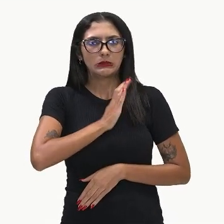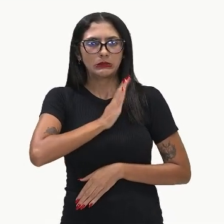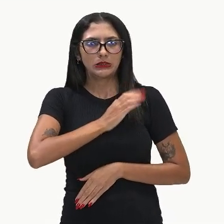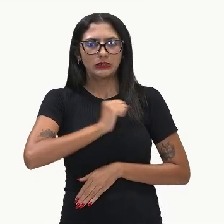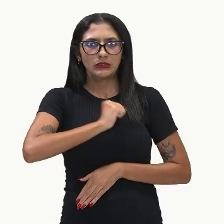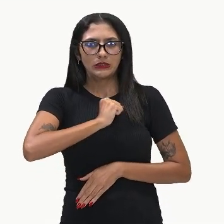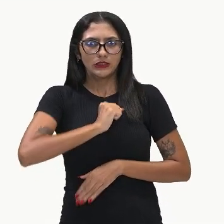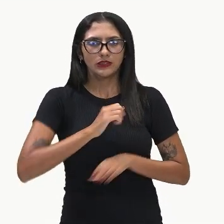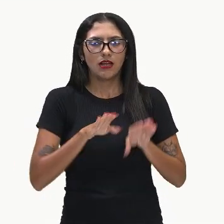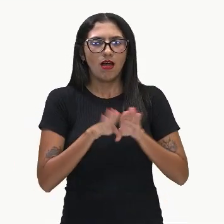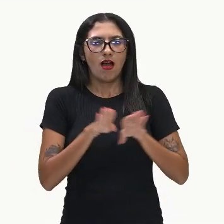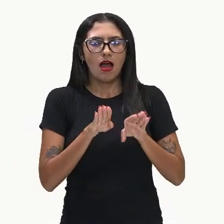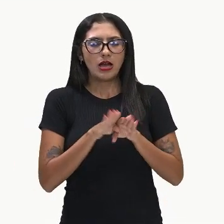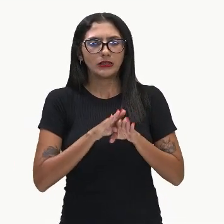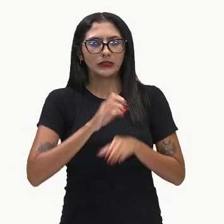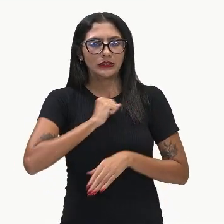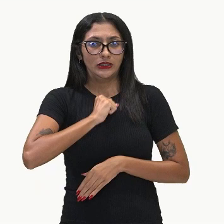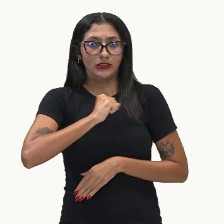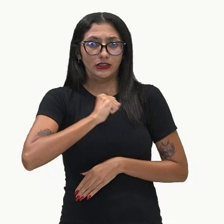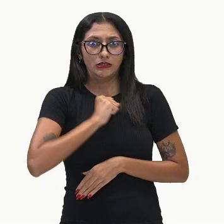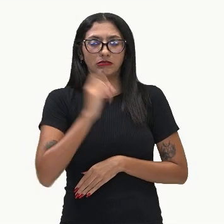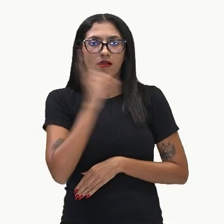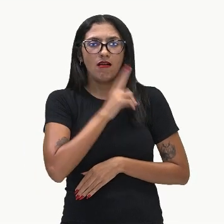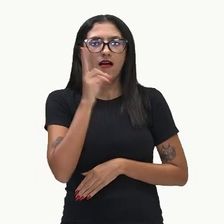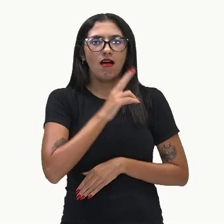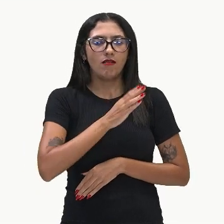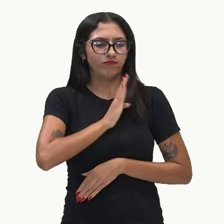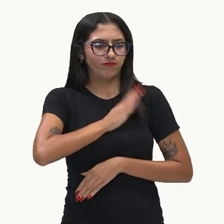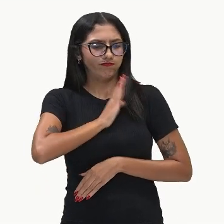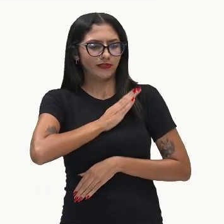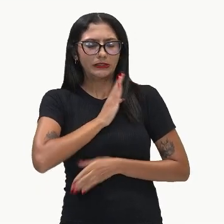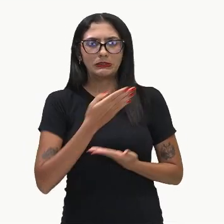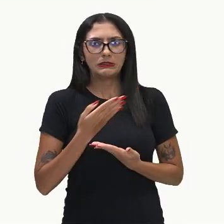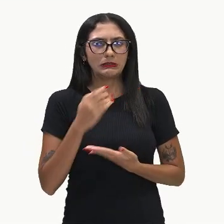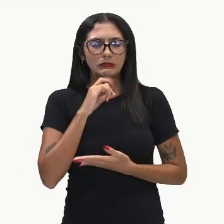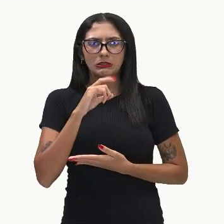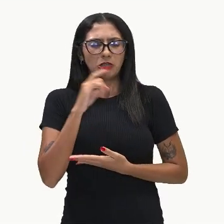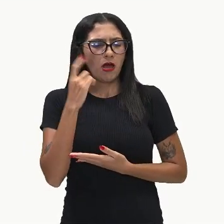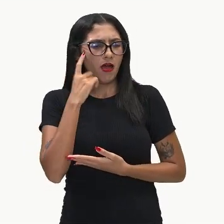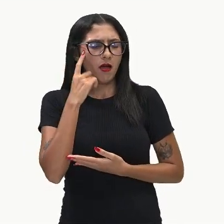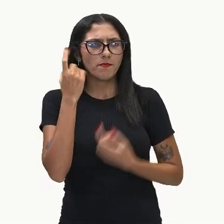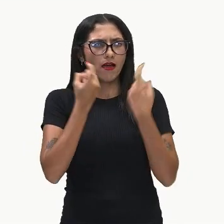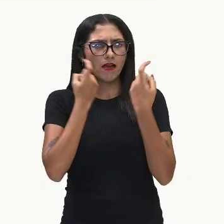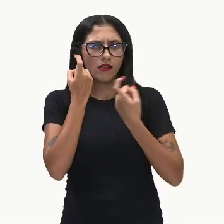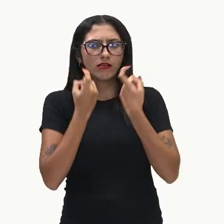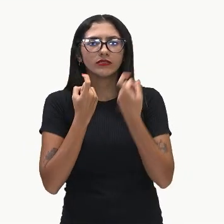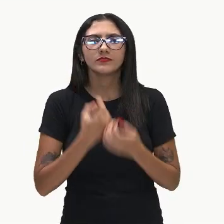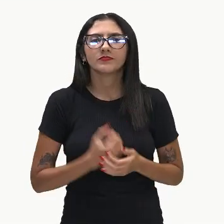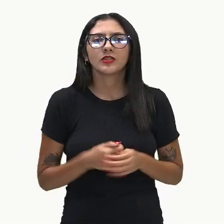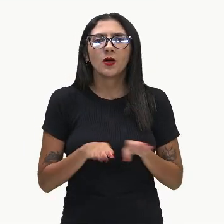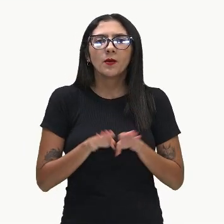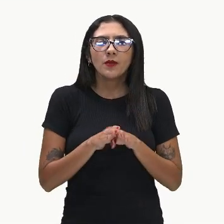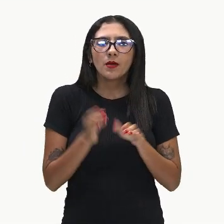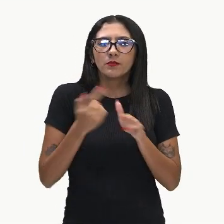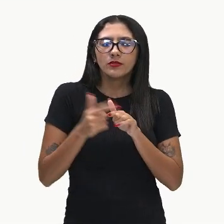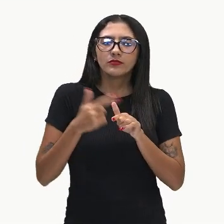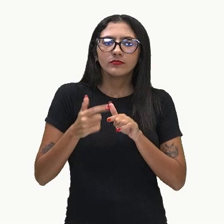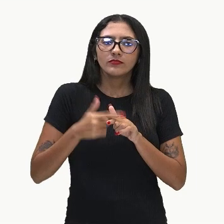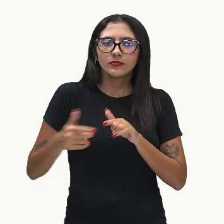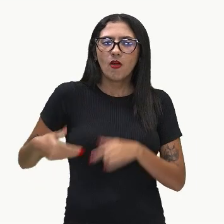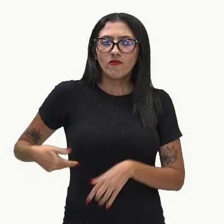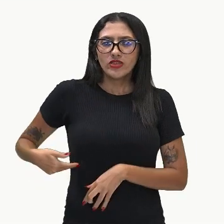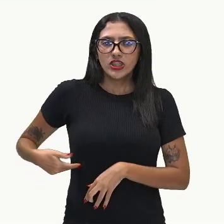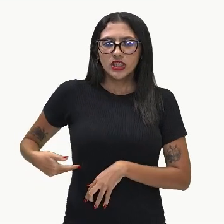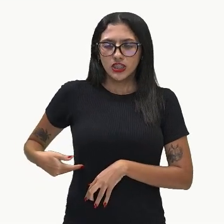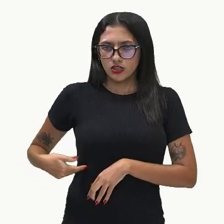arritmia, né? Começa a dar aquelas palpitações que você não sabe de onde veio. Danos no fígado, porque é lá que é processado,